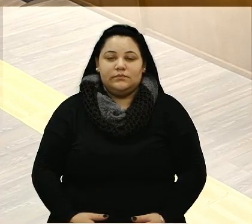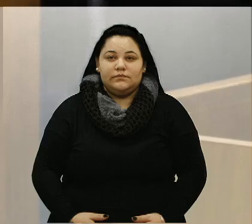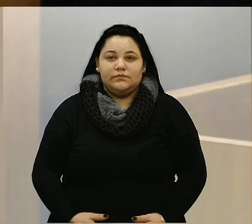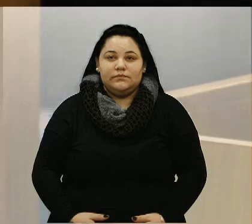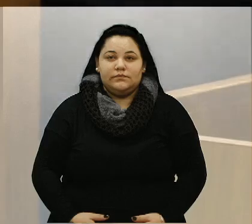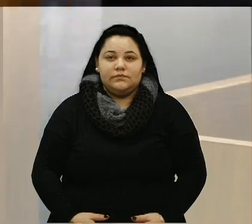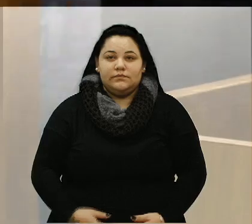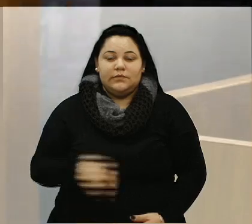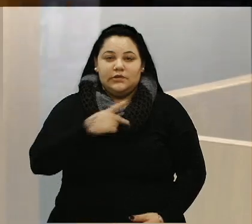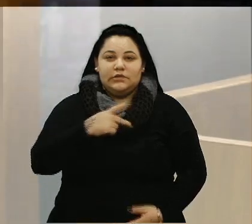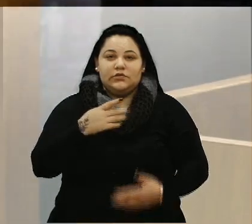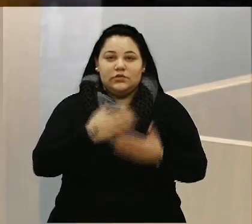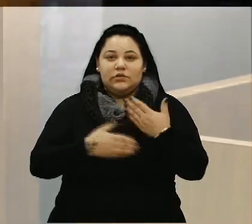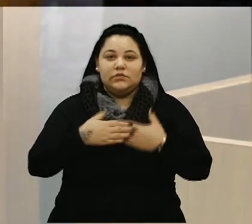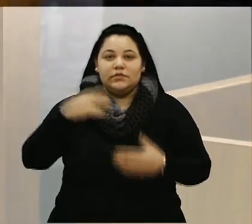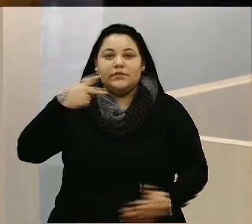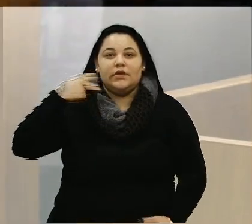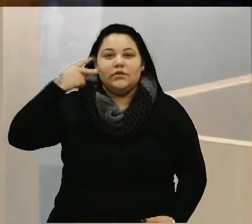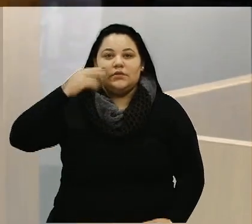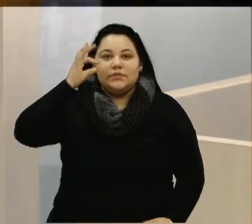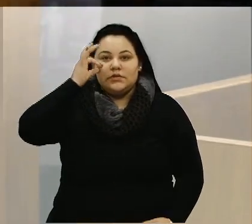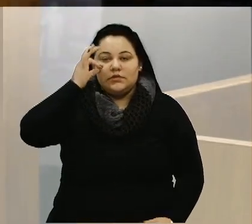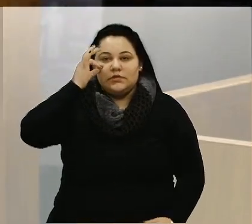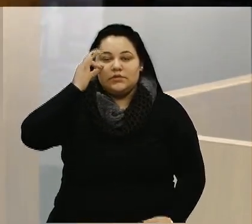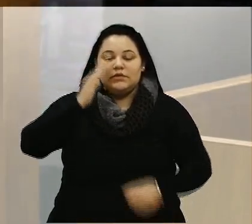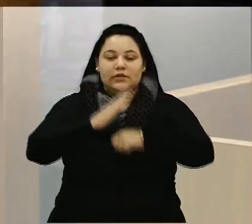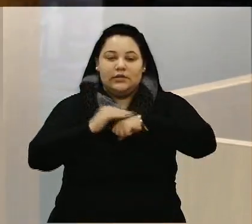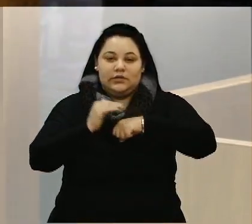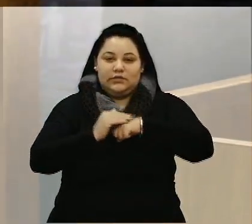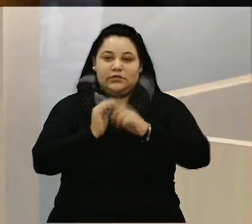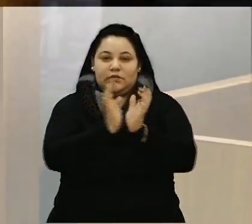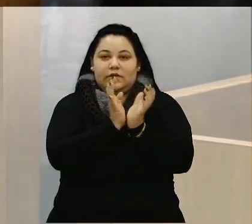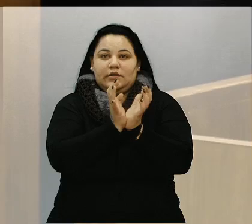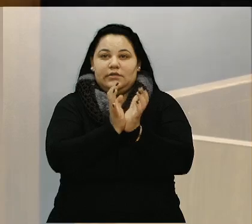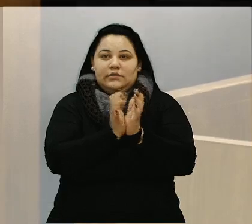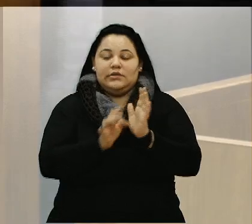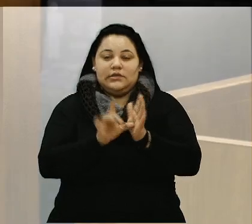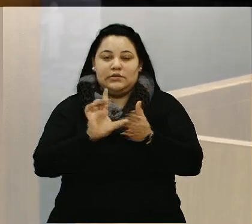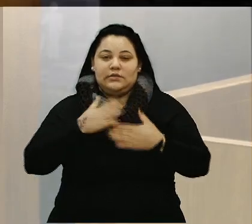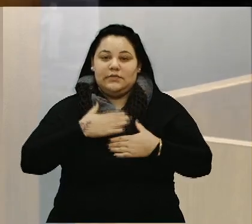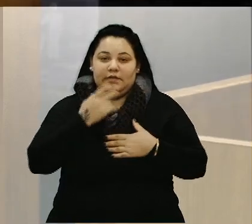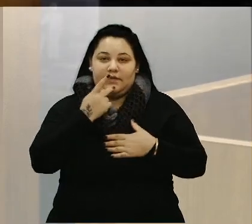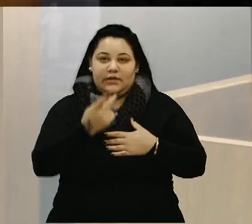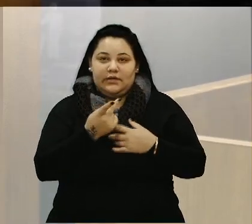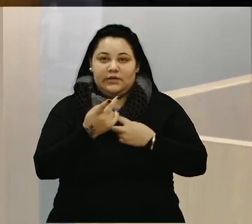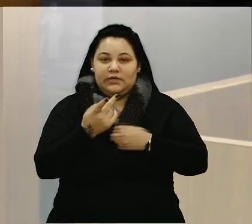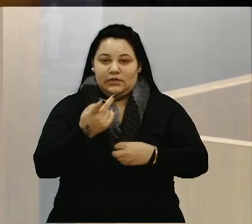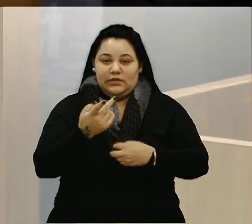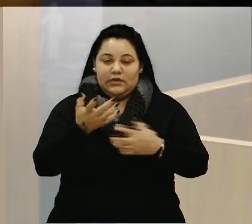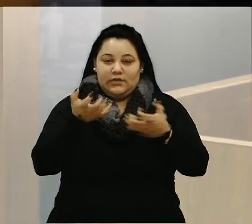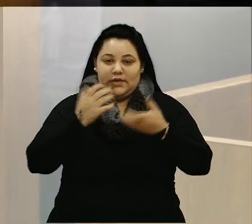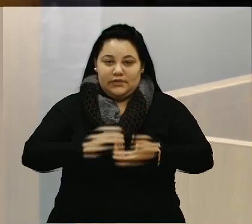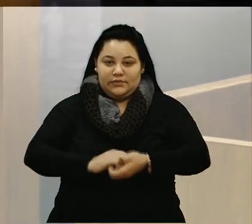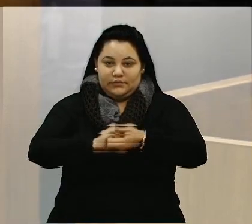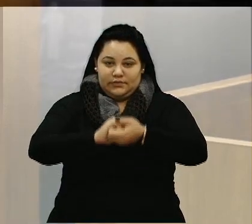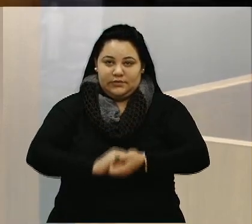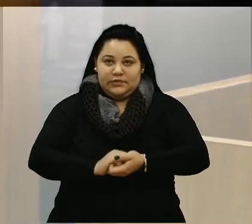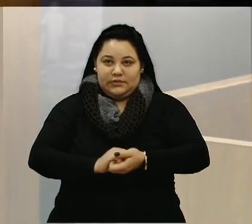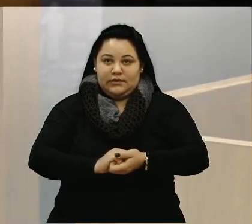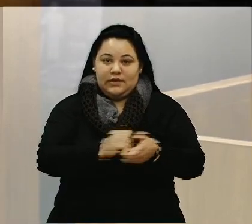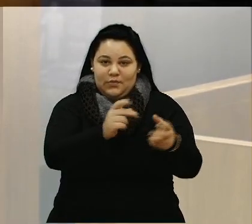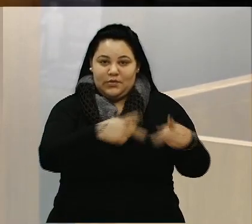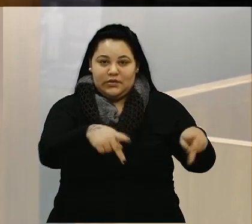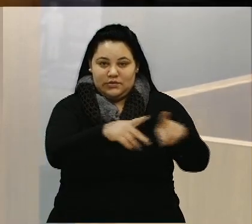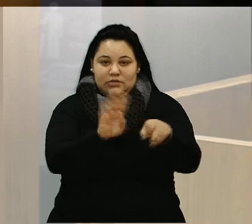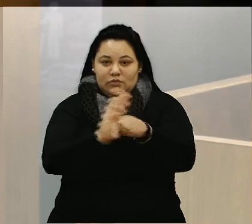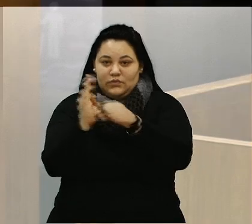presidente, nobres pares, queridos colegas, antes da minha fala, é claro que eu quero saudar a população ali do